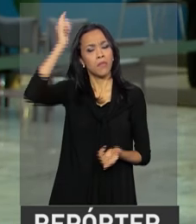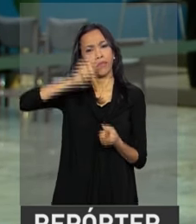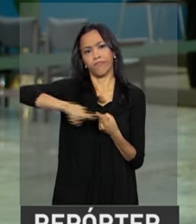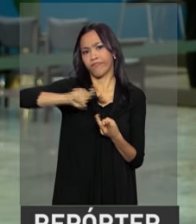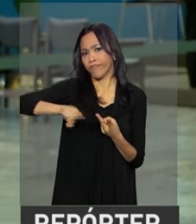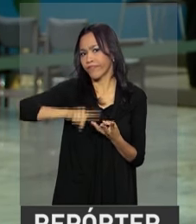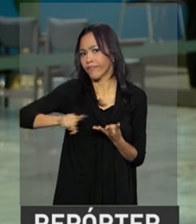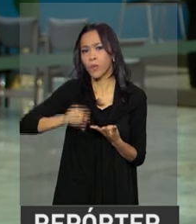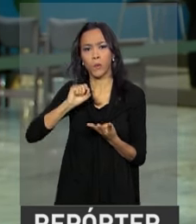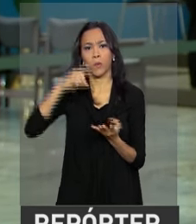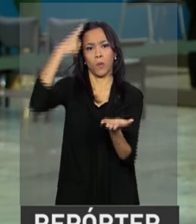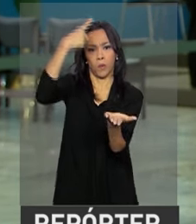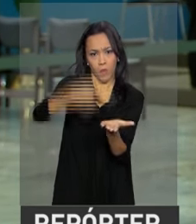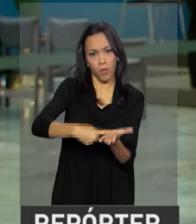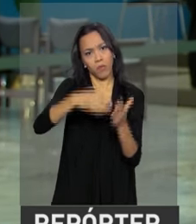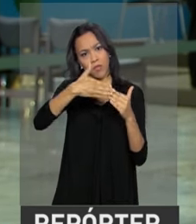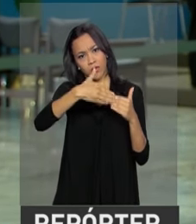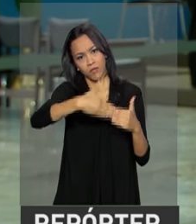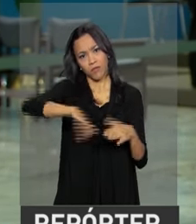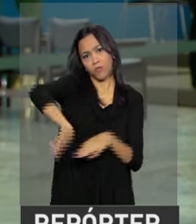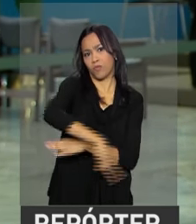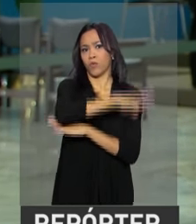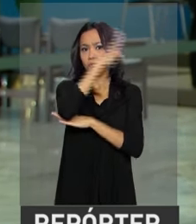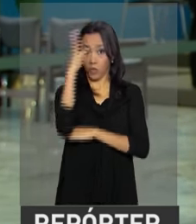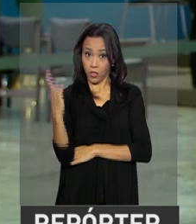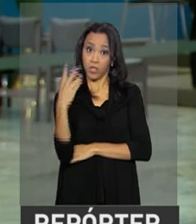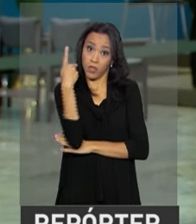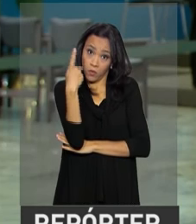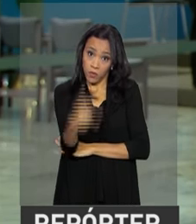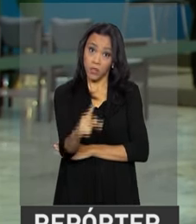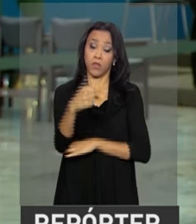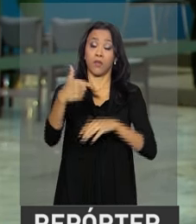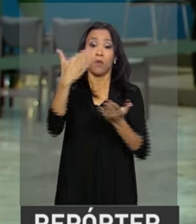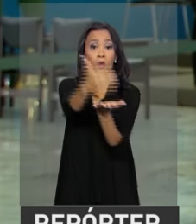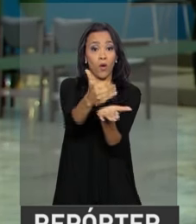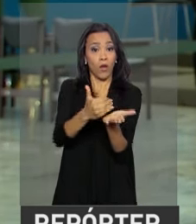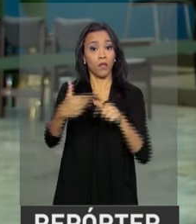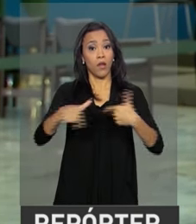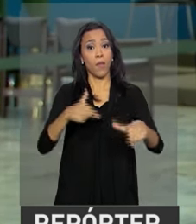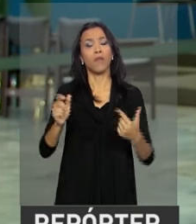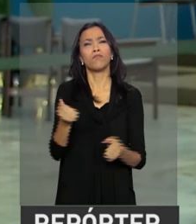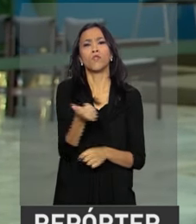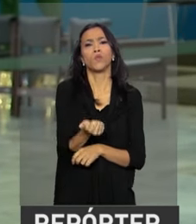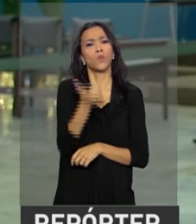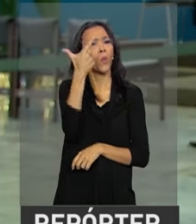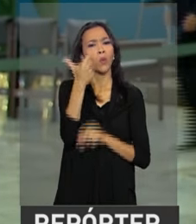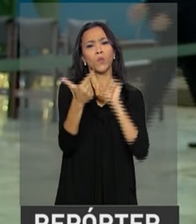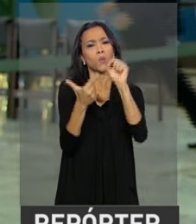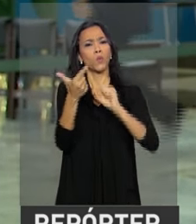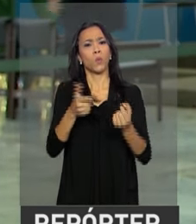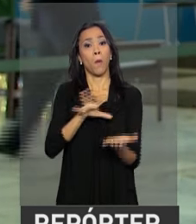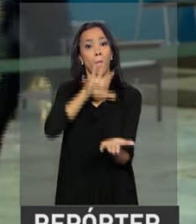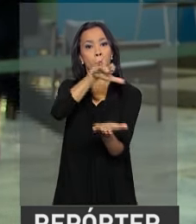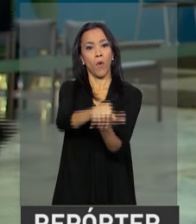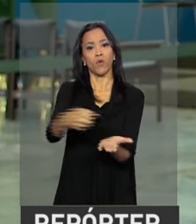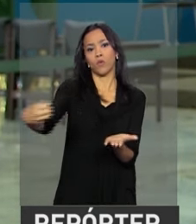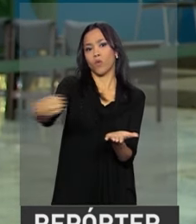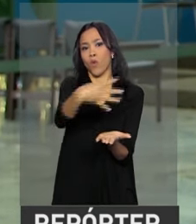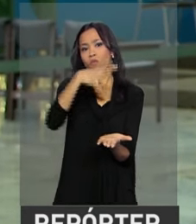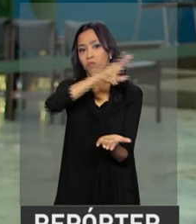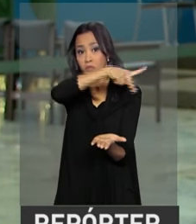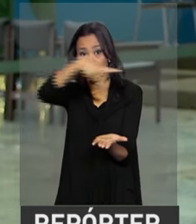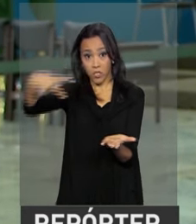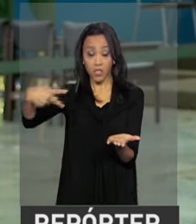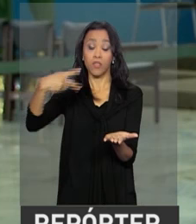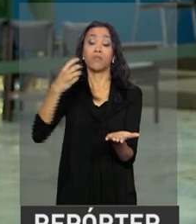de outros compromissos ao longo do dia em sua agenda oficial. Ao meio-dia, Michel Temer dá posse ao novo ministro de Estado